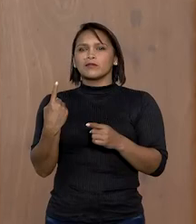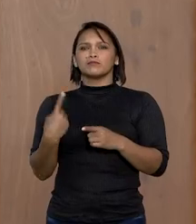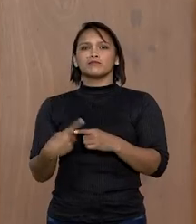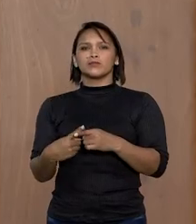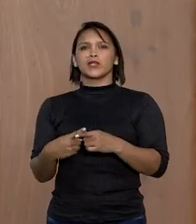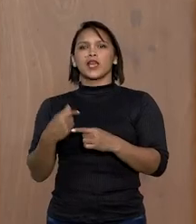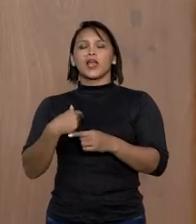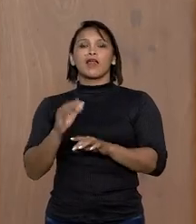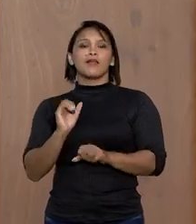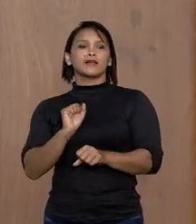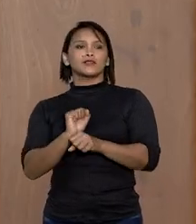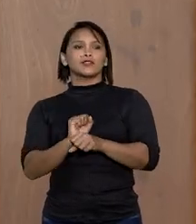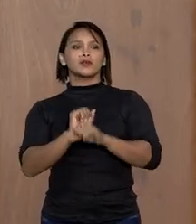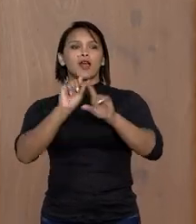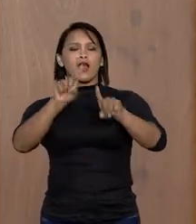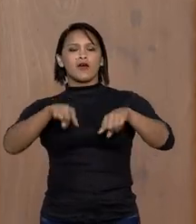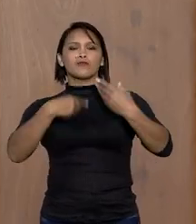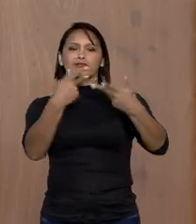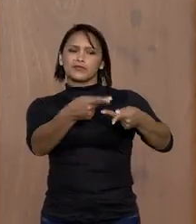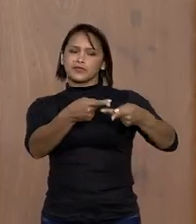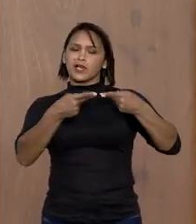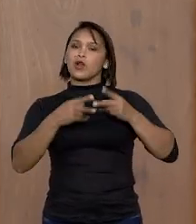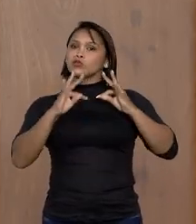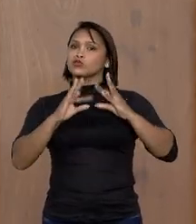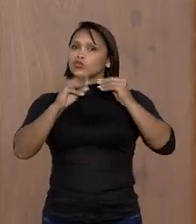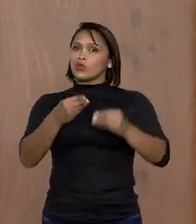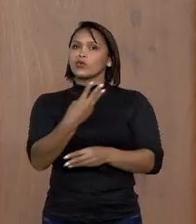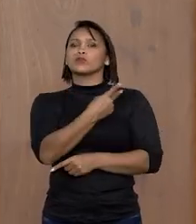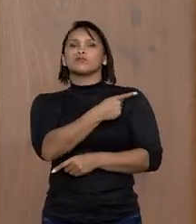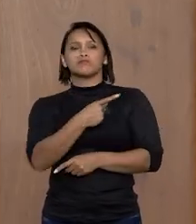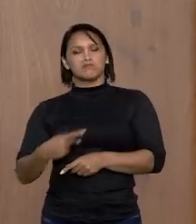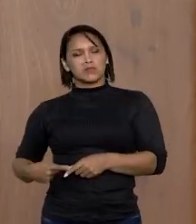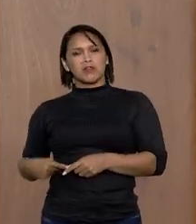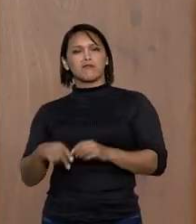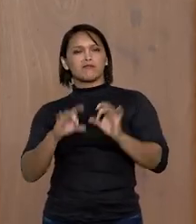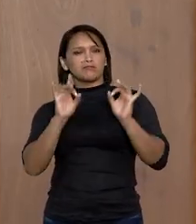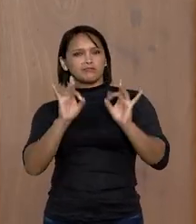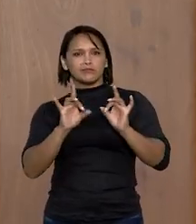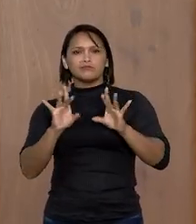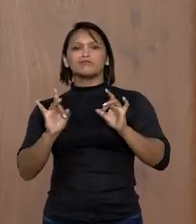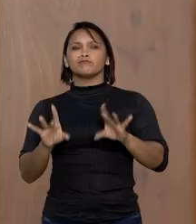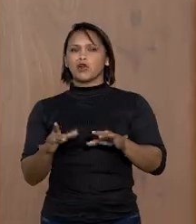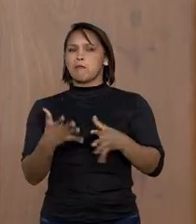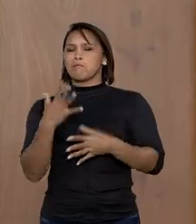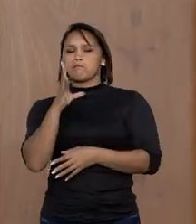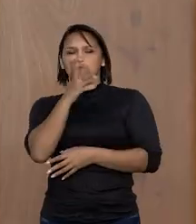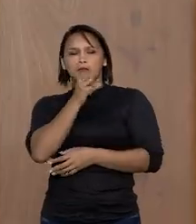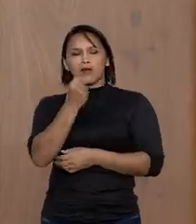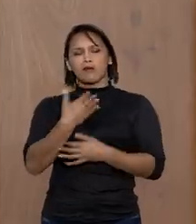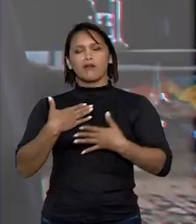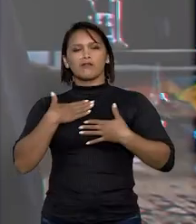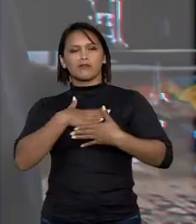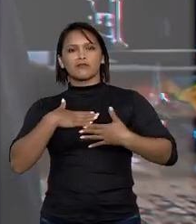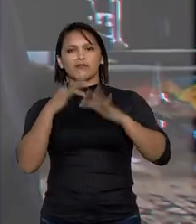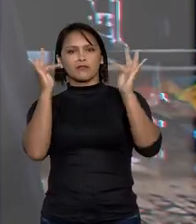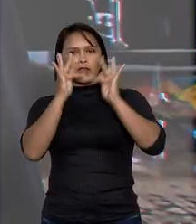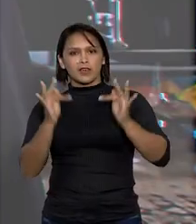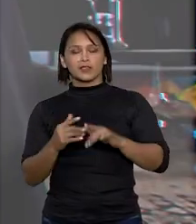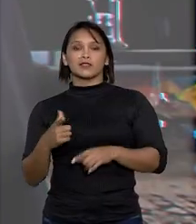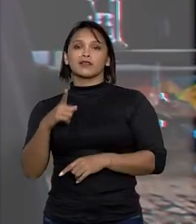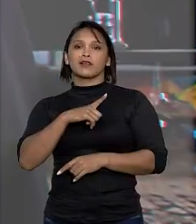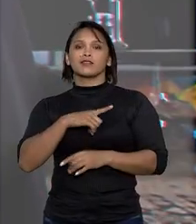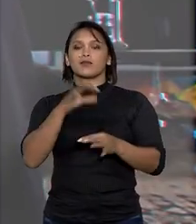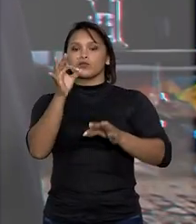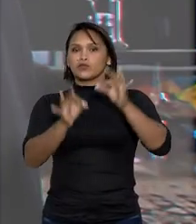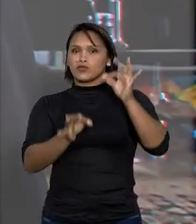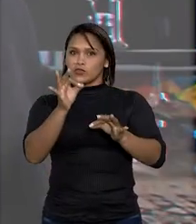Eu não esperava essa recepção todo o ministro foi assim extremamente agradável me deixou à vontade nós